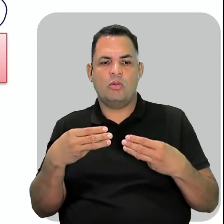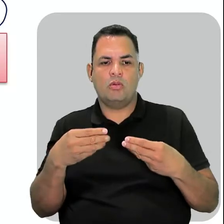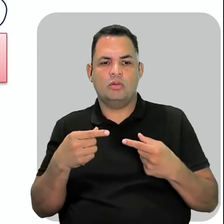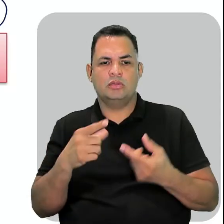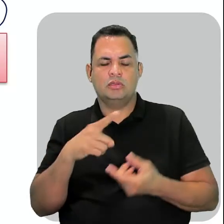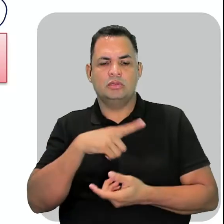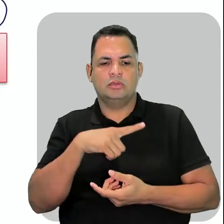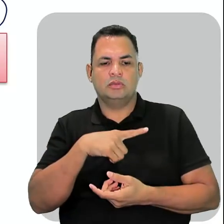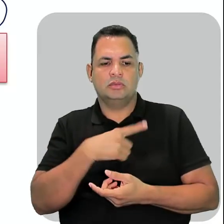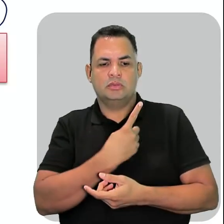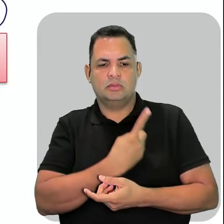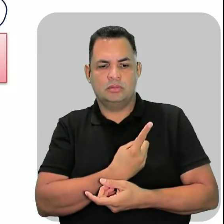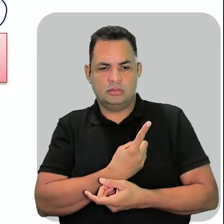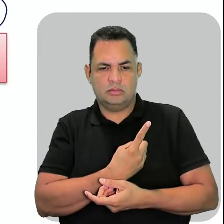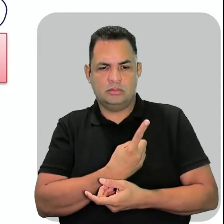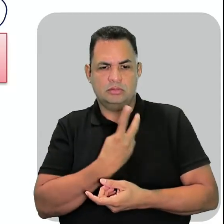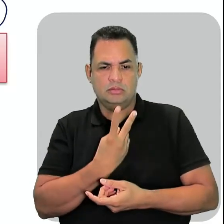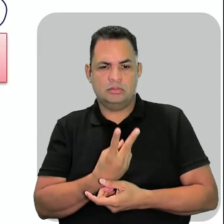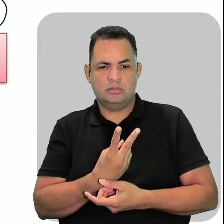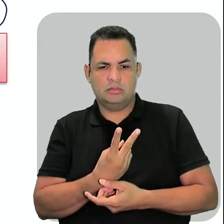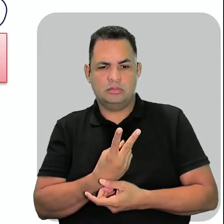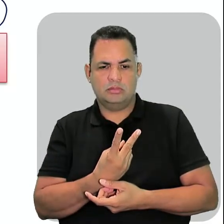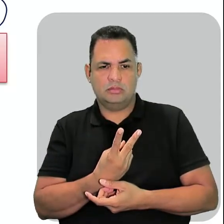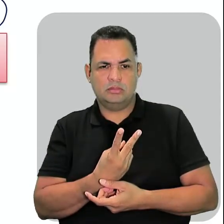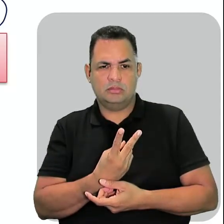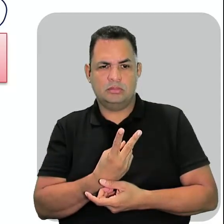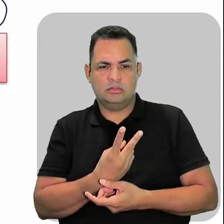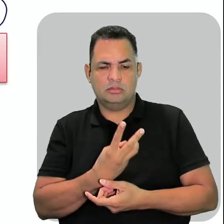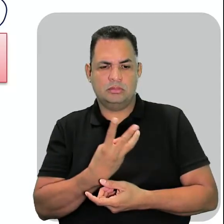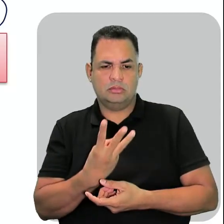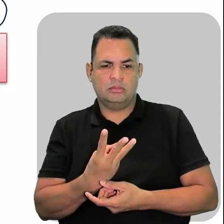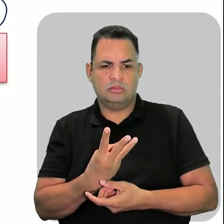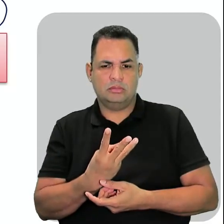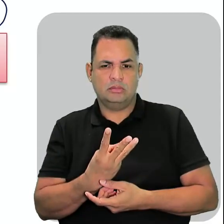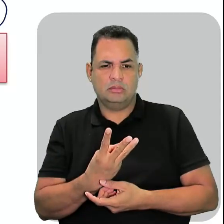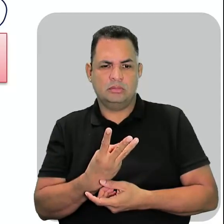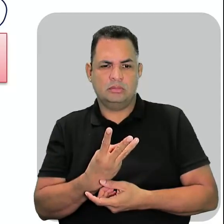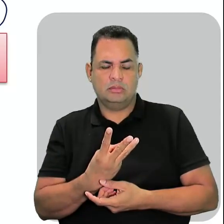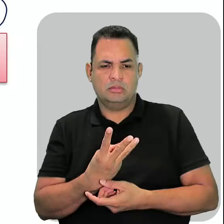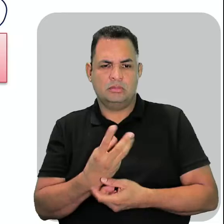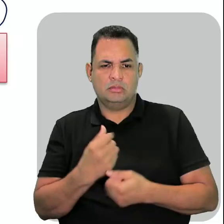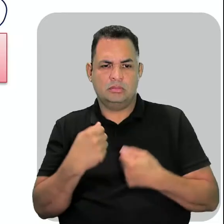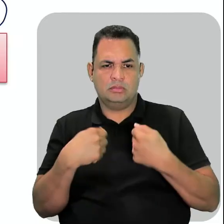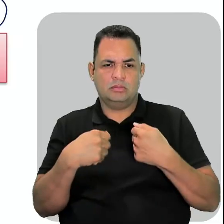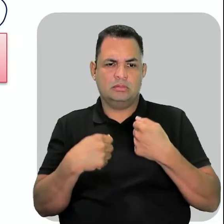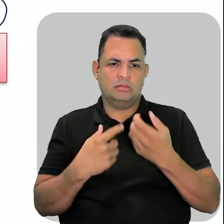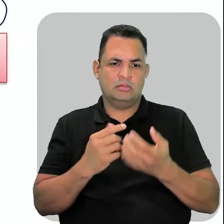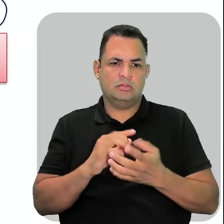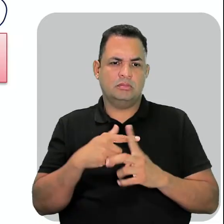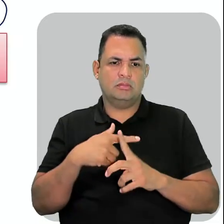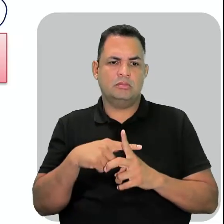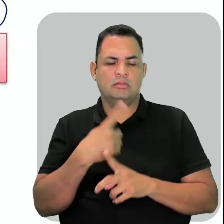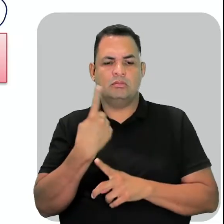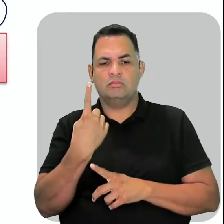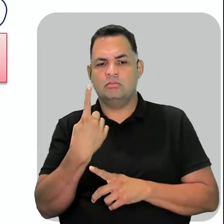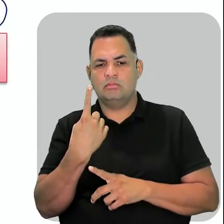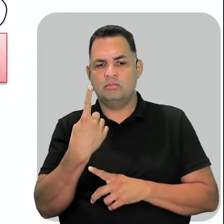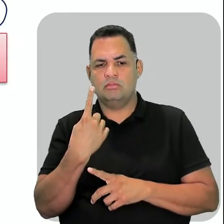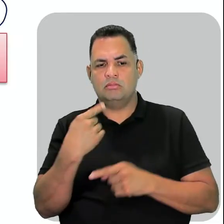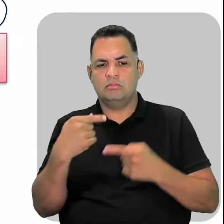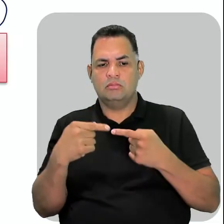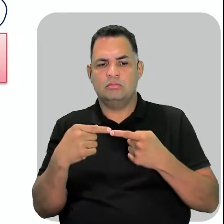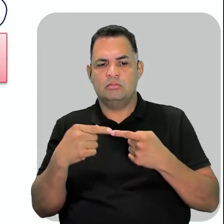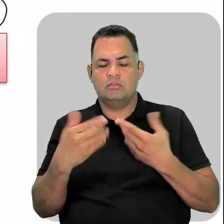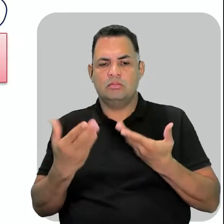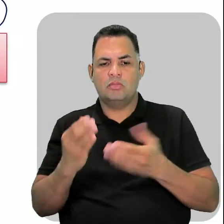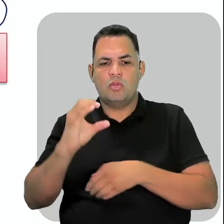nesse momento, ele está com 1, 2 e 3 com a hidrogênio. Ele precisa de mais uma ligação. Como